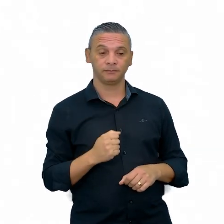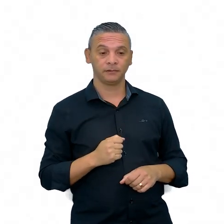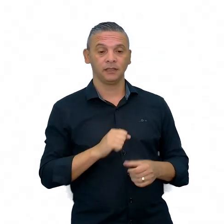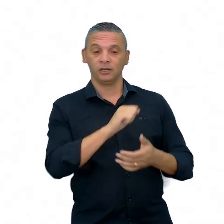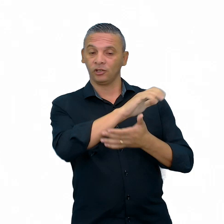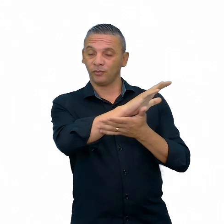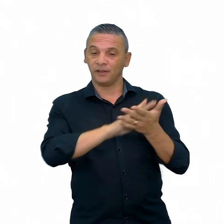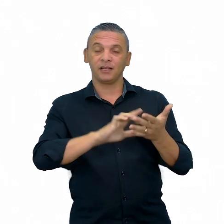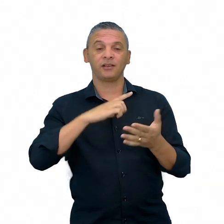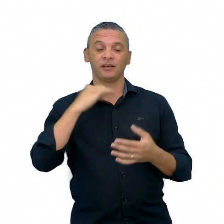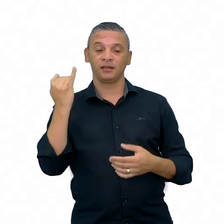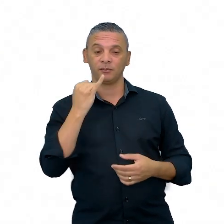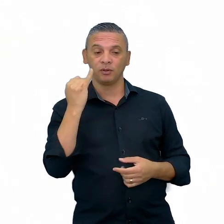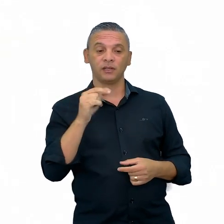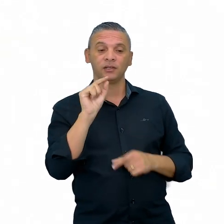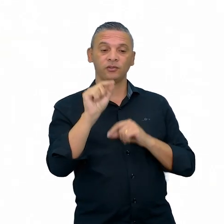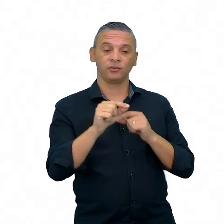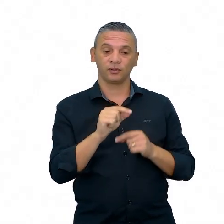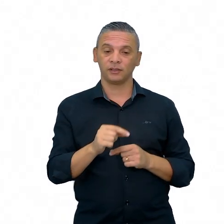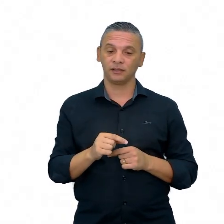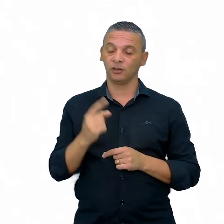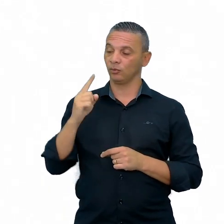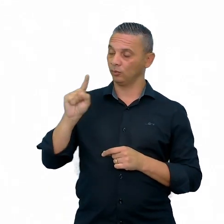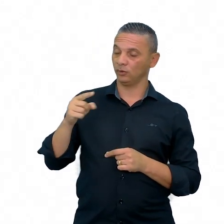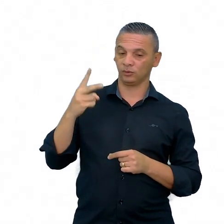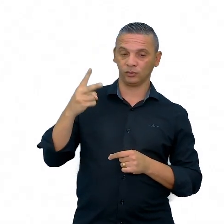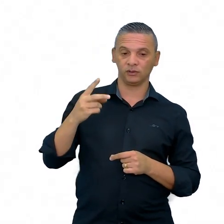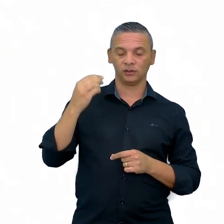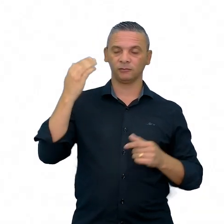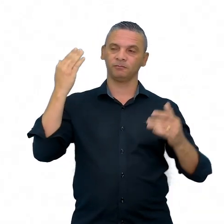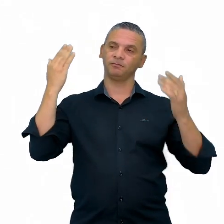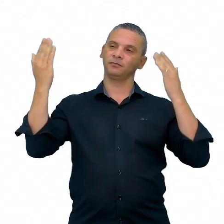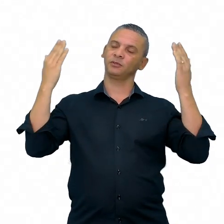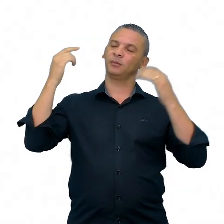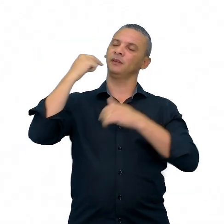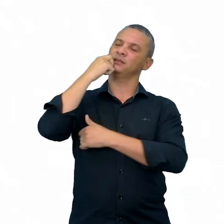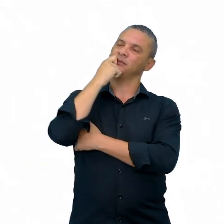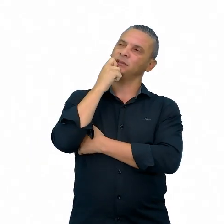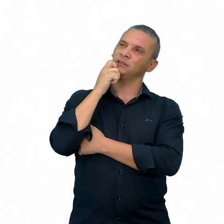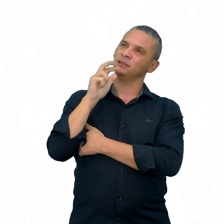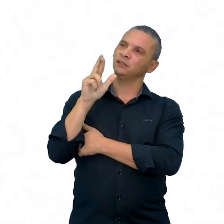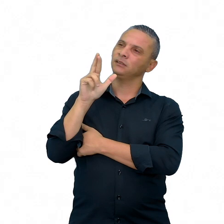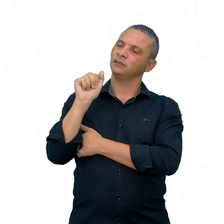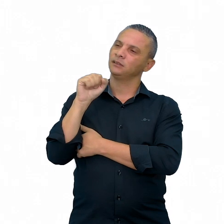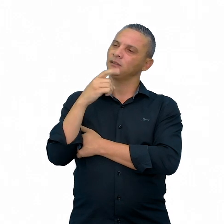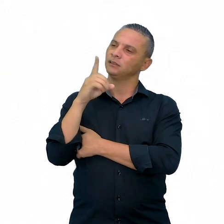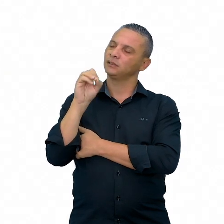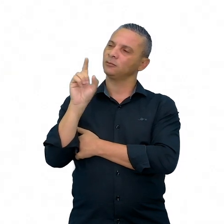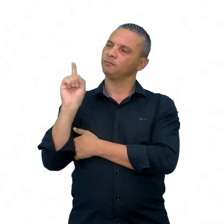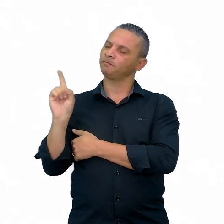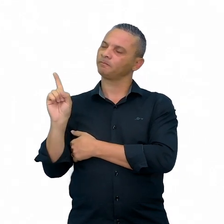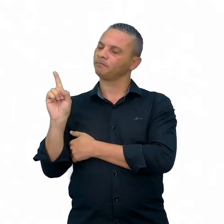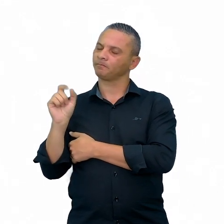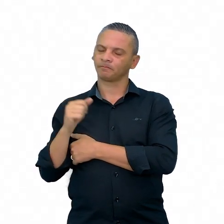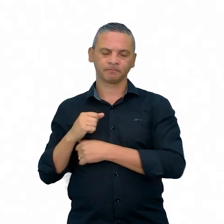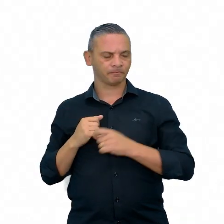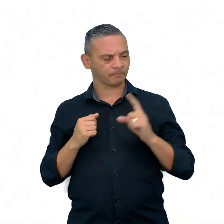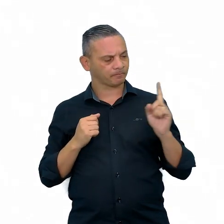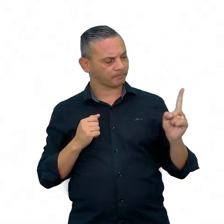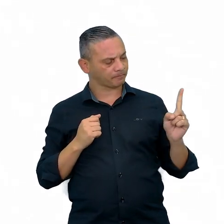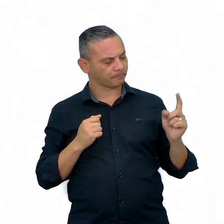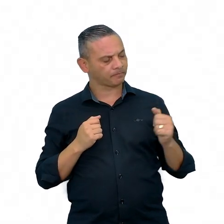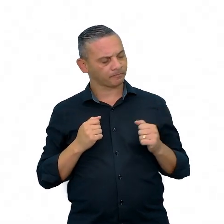temos o tema razão, comparar por meio de uma razão. E qual que é o objetivo por trás desse tema?